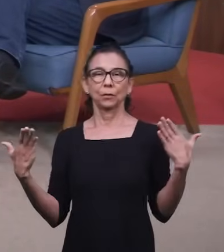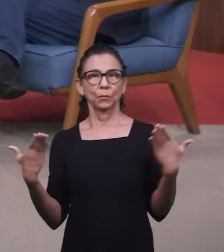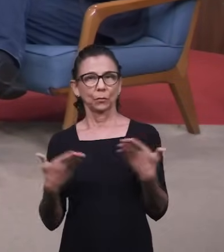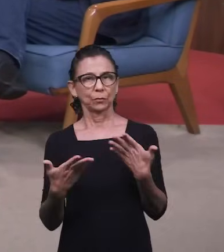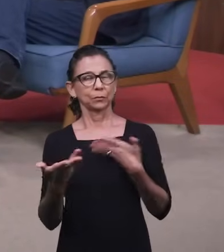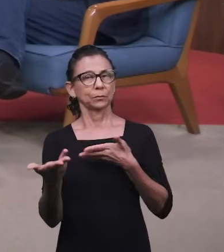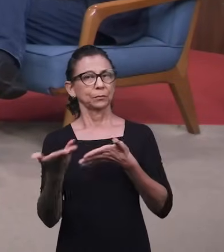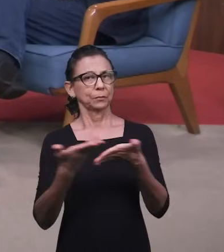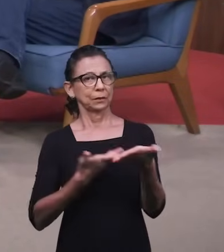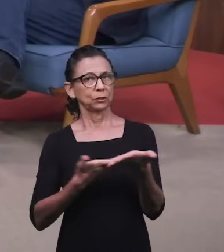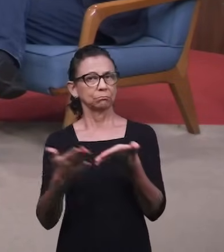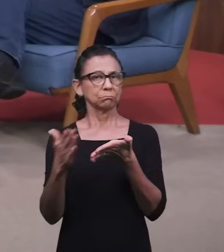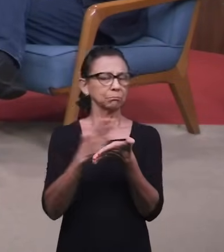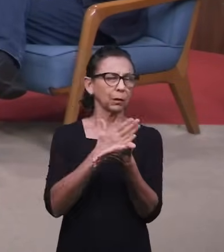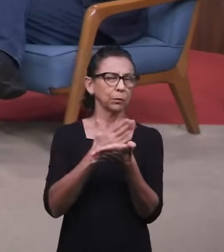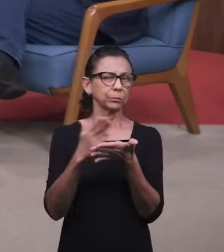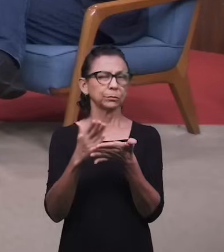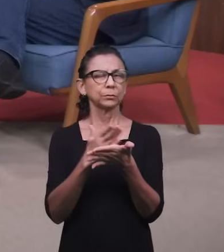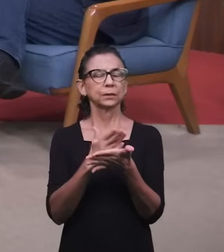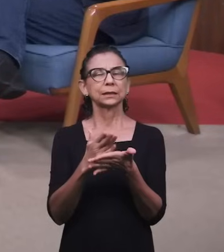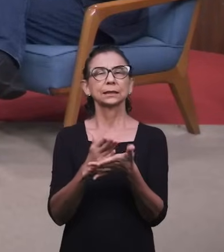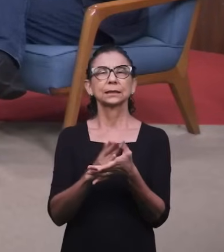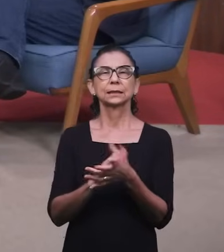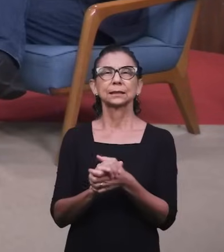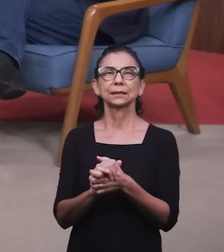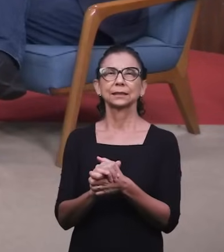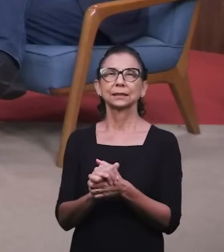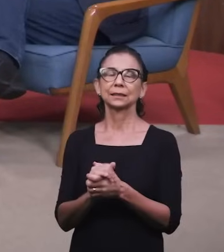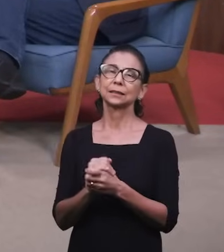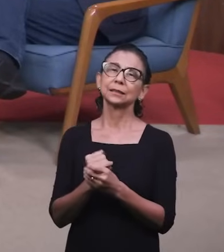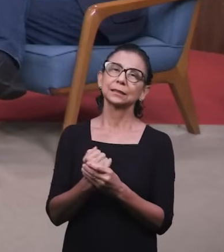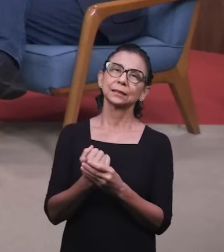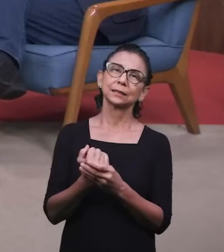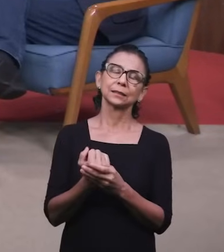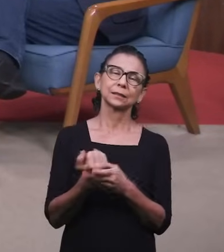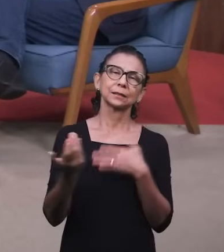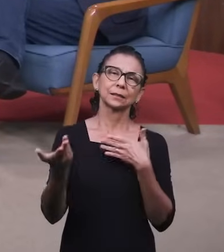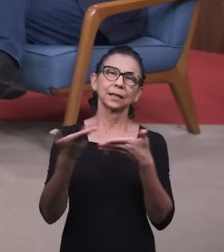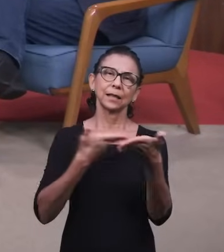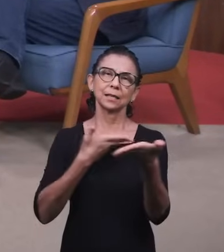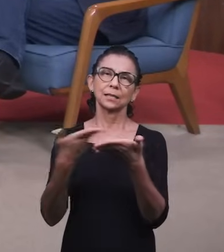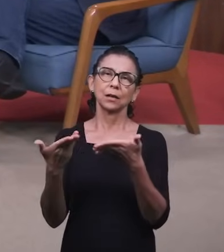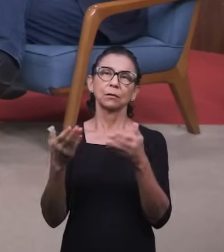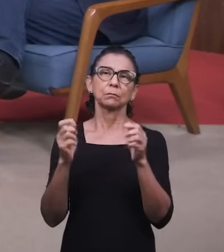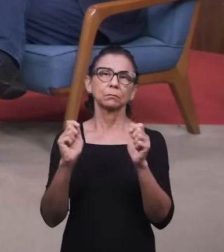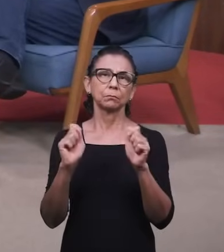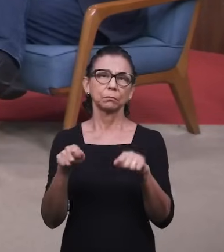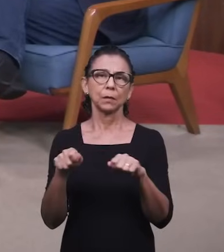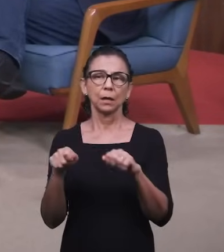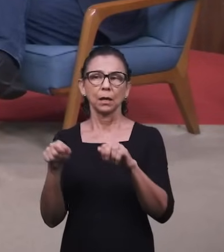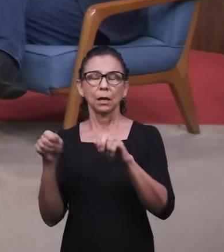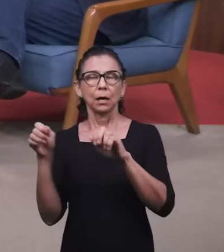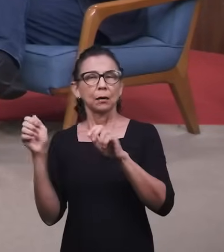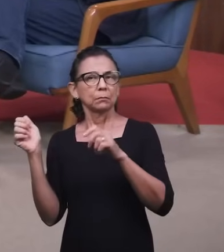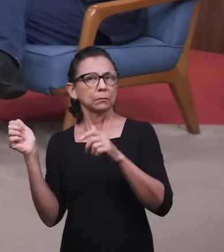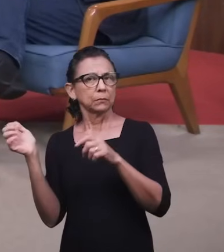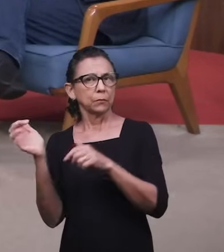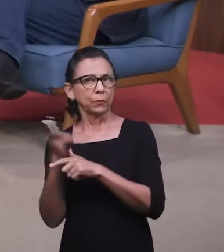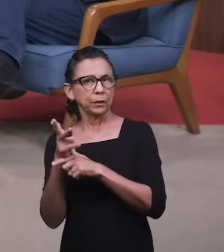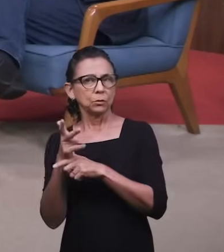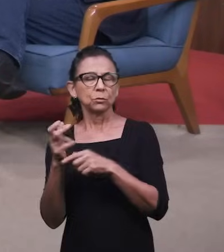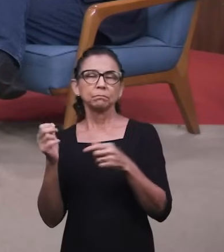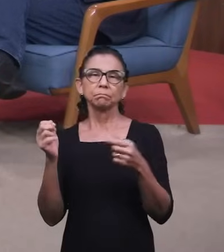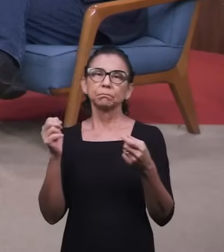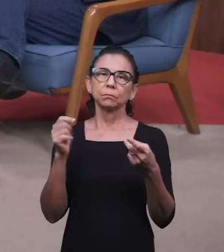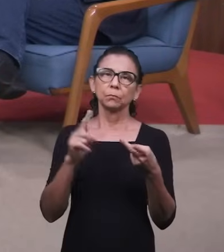vamos compartilhar com você alguns que nós recebemos, tanto na forma de texto quanto na forma de vídeo. Algumas mensagens